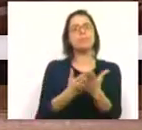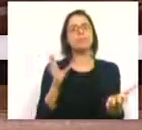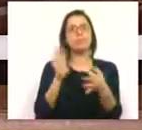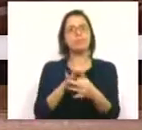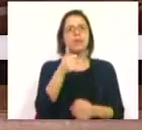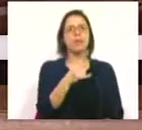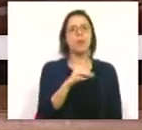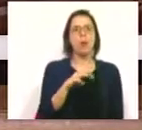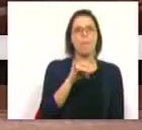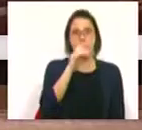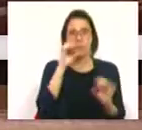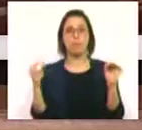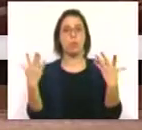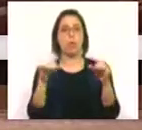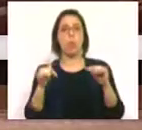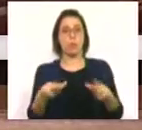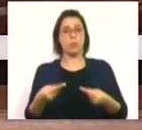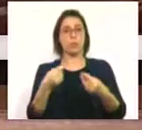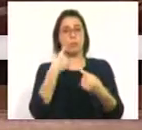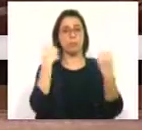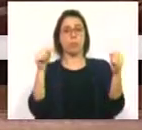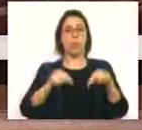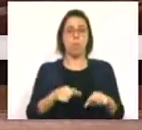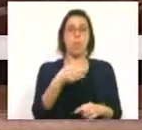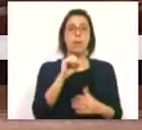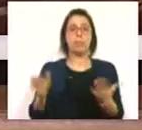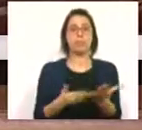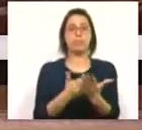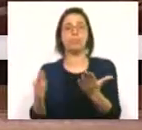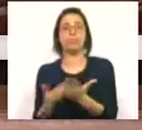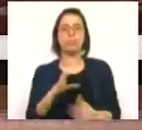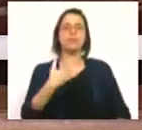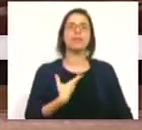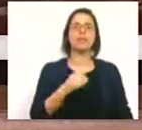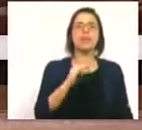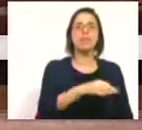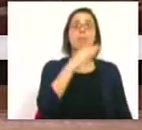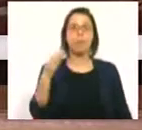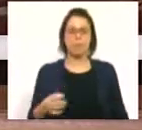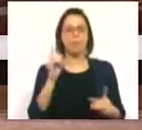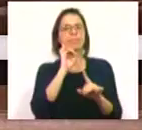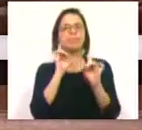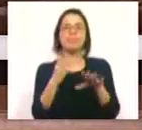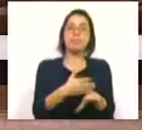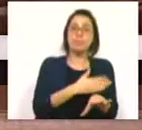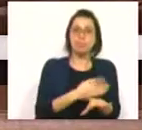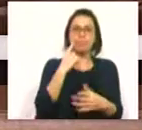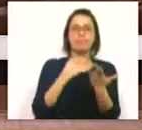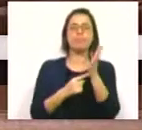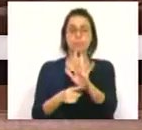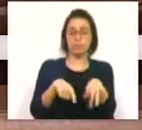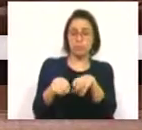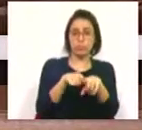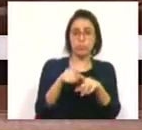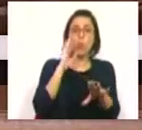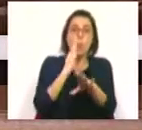sobre biomassa florestal, que hoje nos são trazidas pelo PCP e pelo CDS-PP, importa, antes de mais, ter presente que as